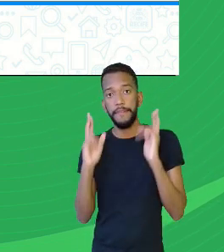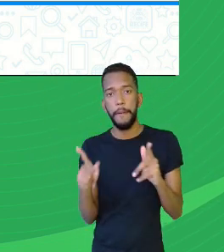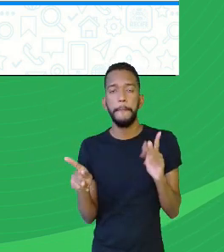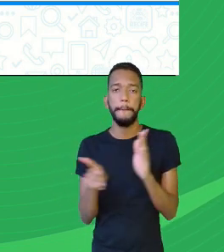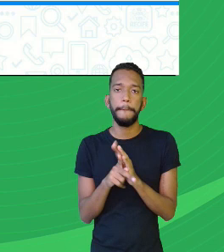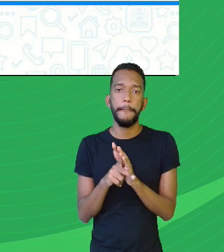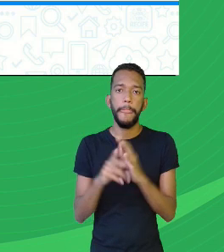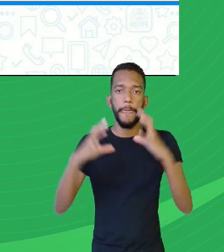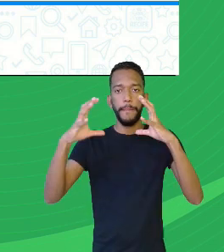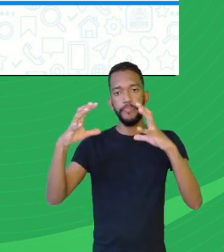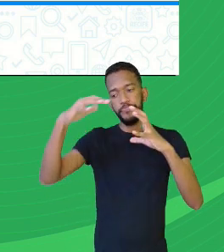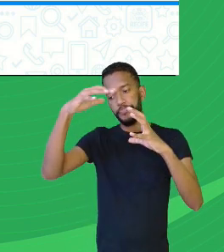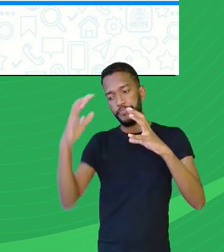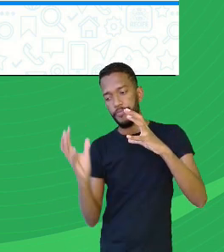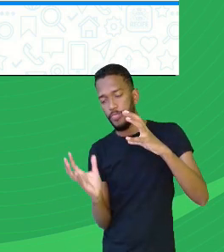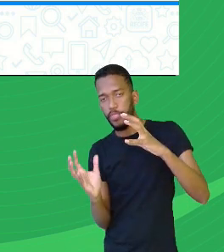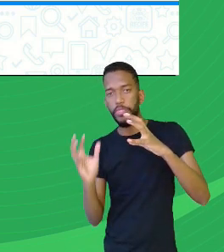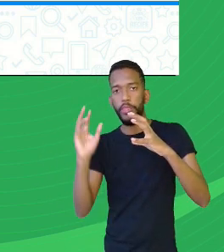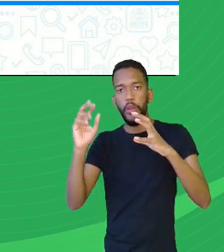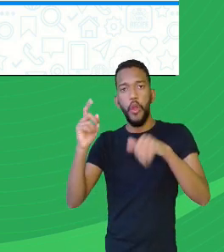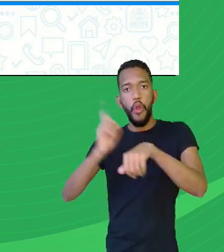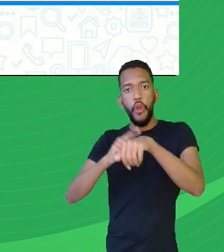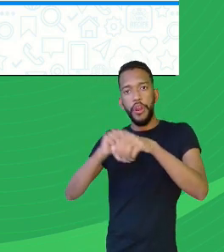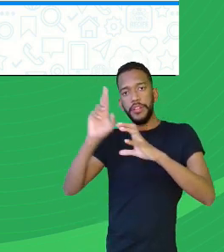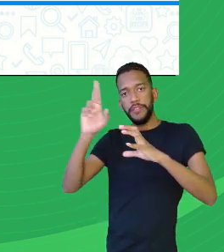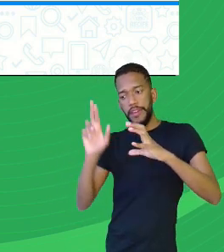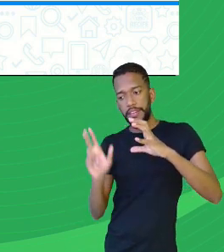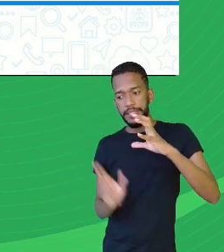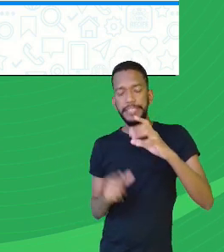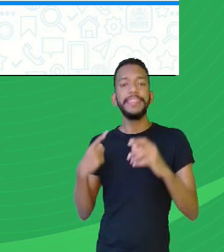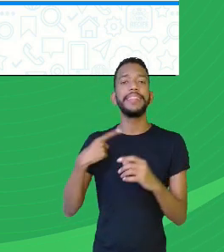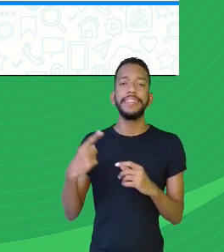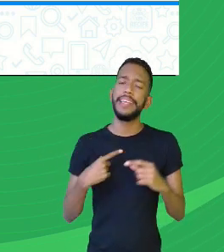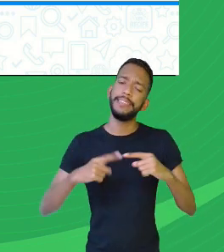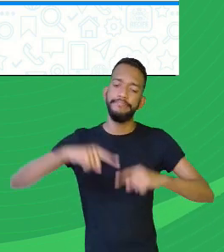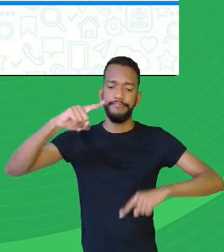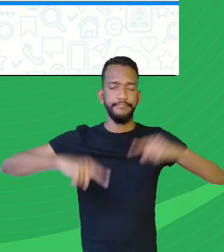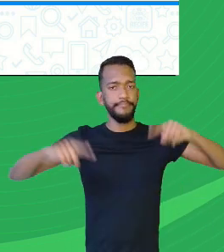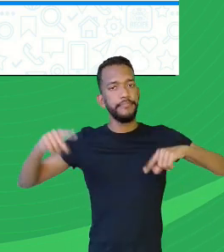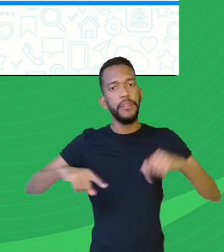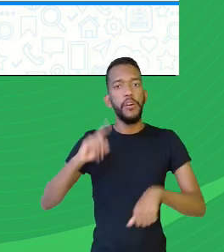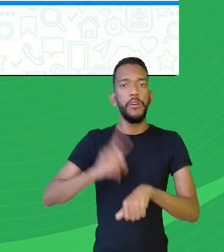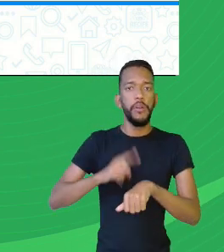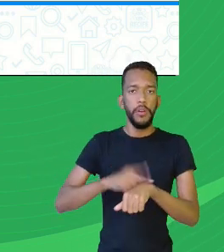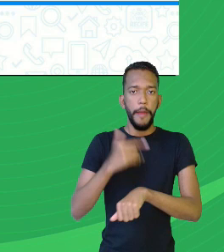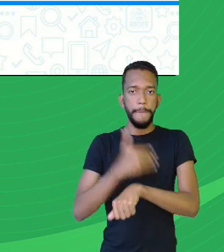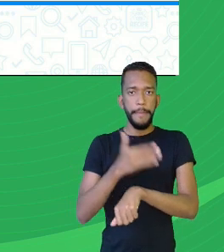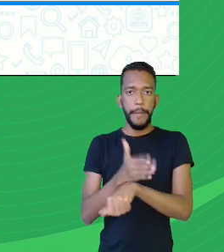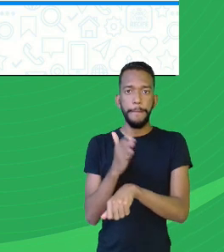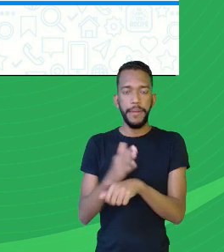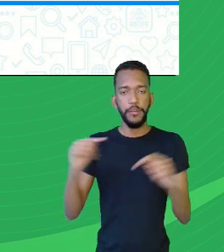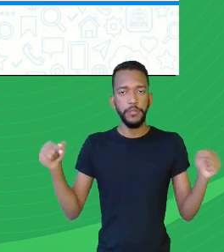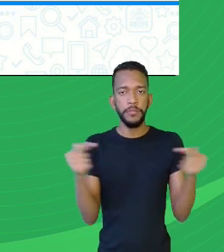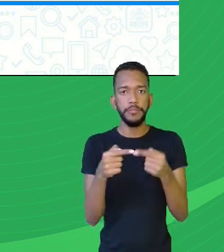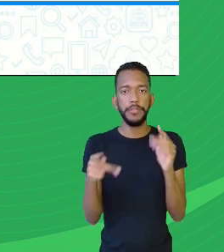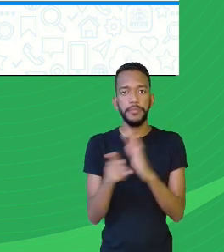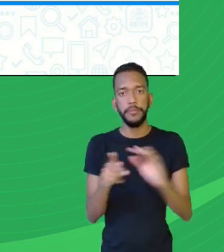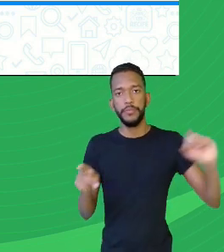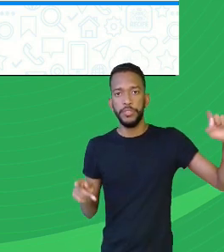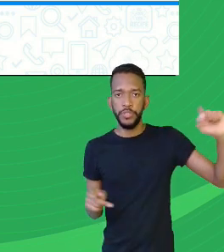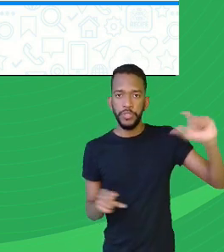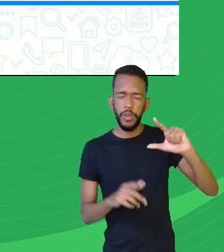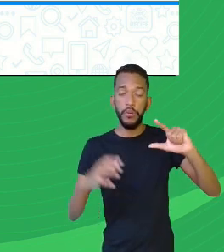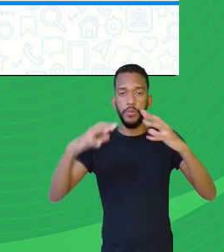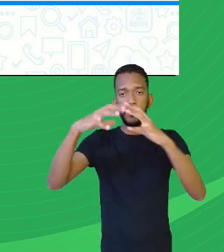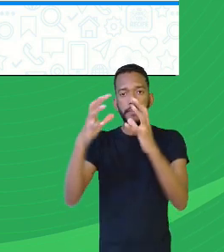as diferentes regiões do planeta. Então, a gente tem diversos horários de acordo com essa irradiação da